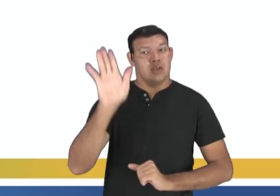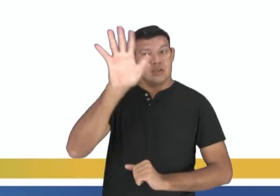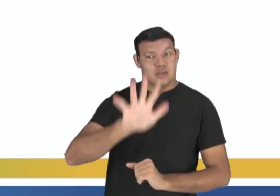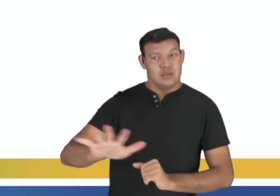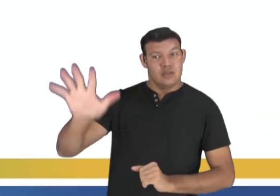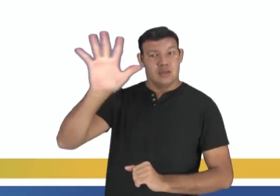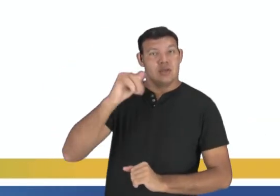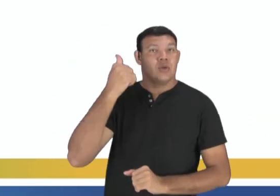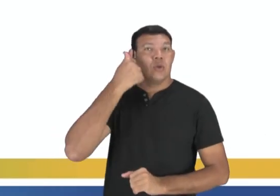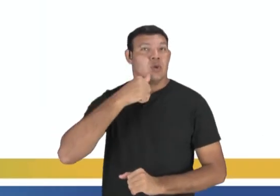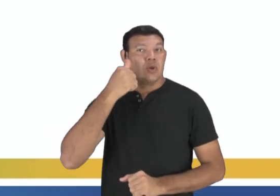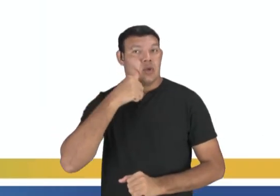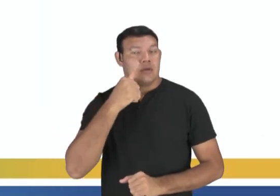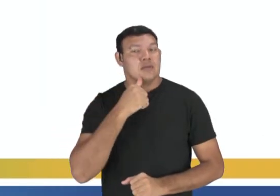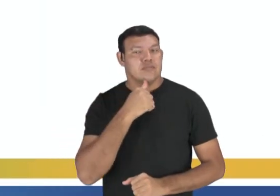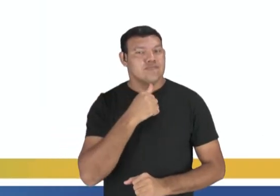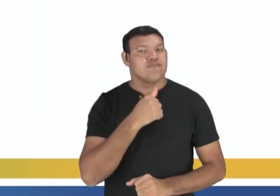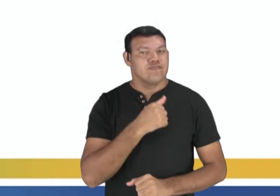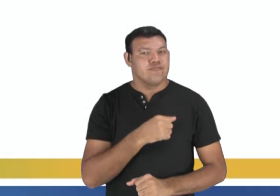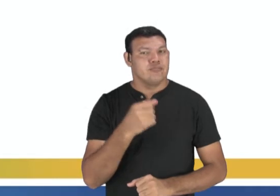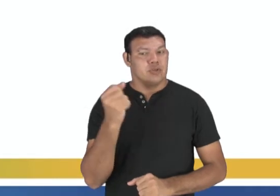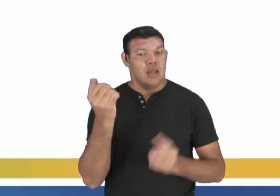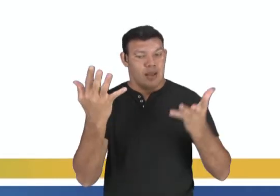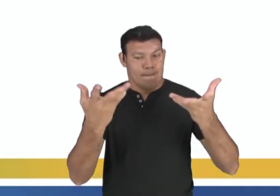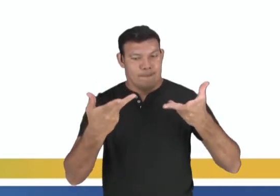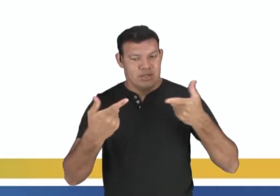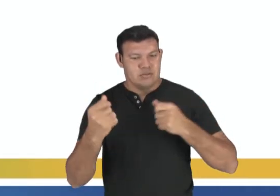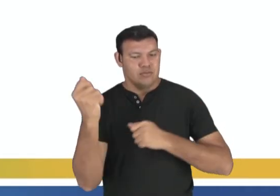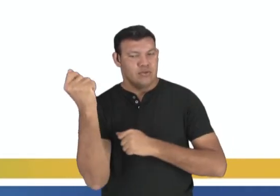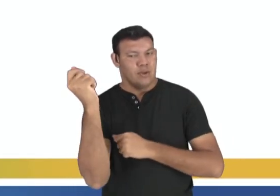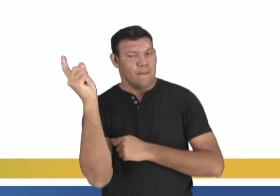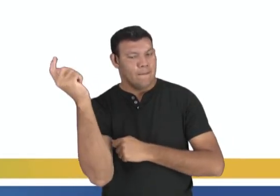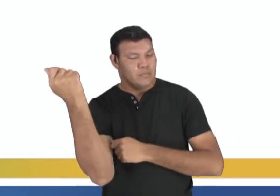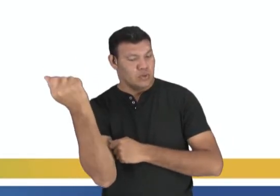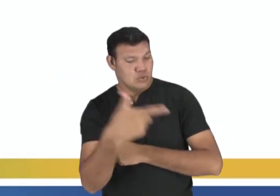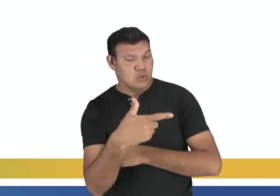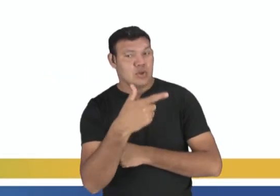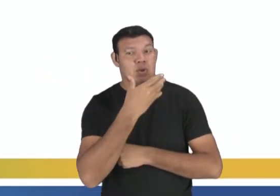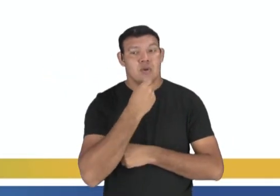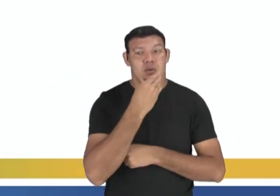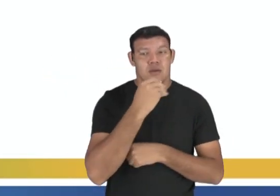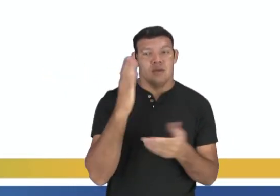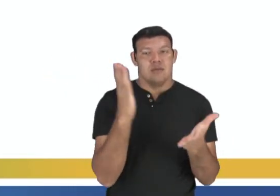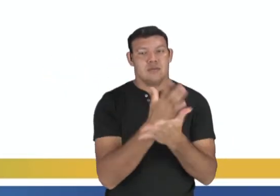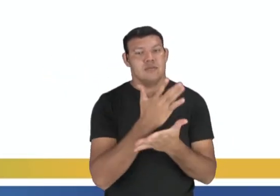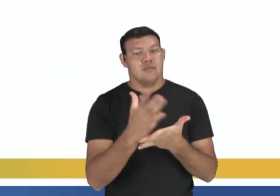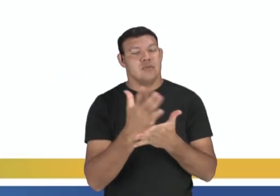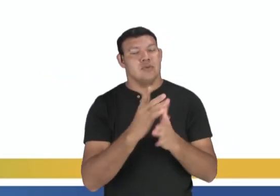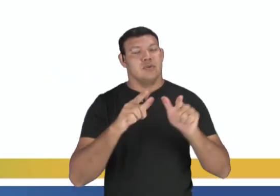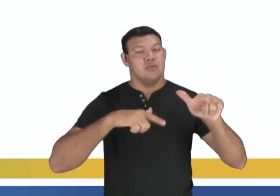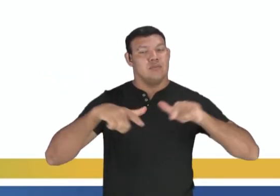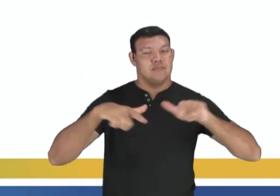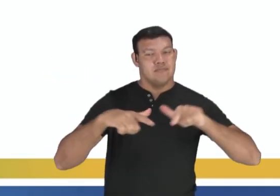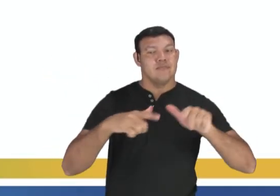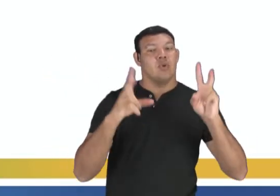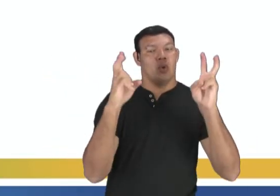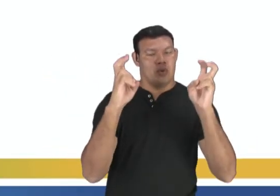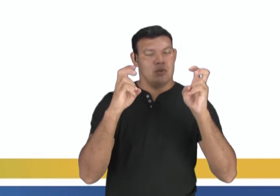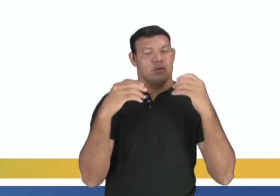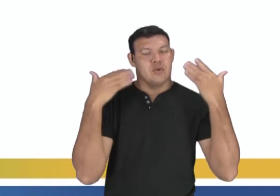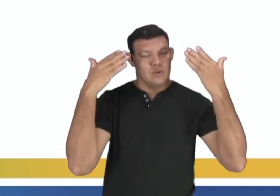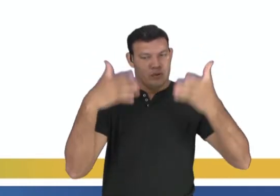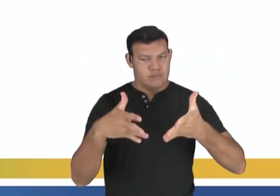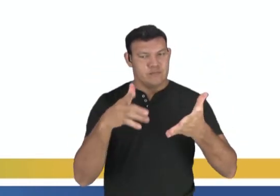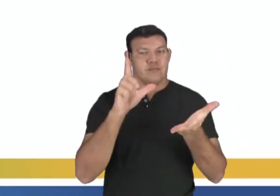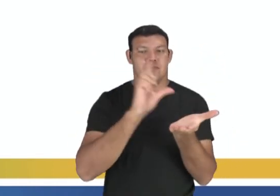as mulheres são menos capazes do que os homens em algumas atividades. Esse é o tema do nosso